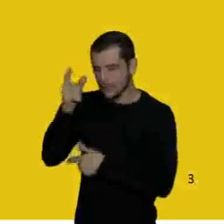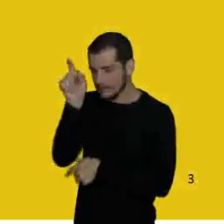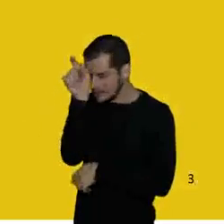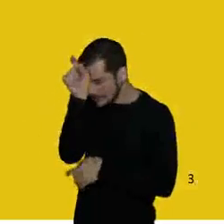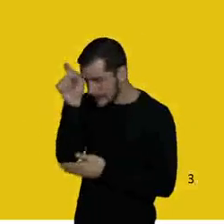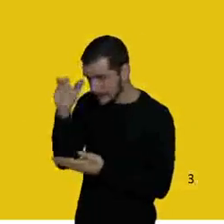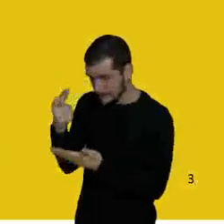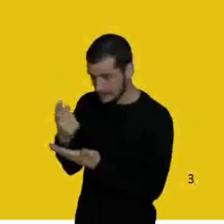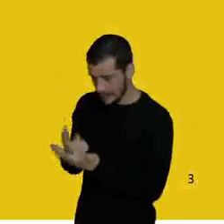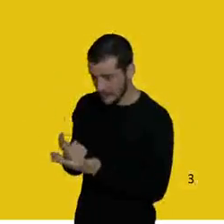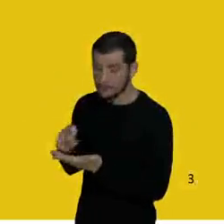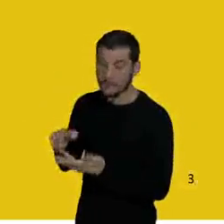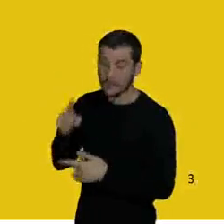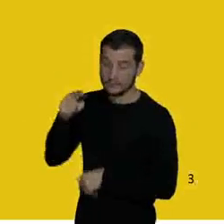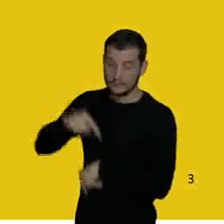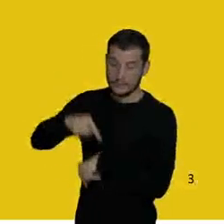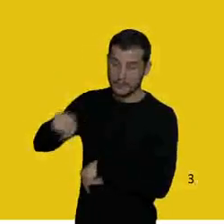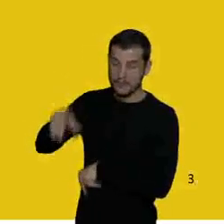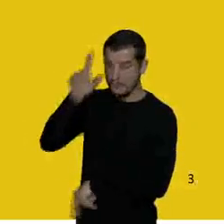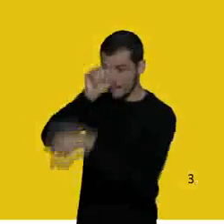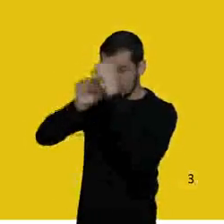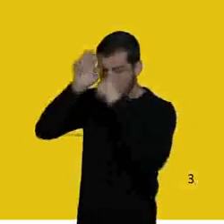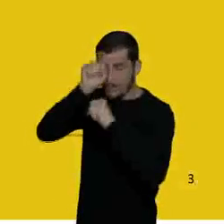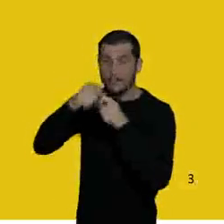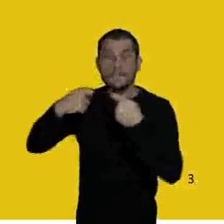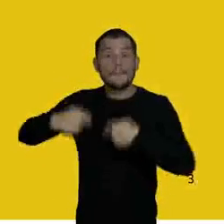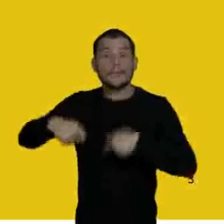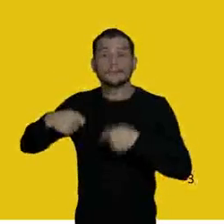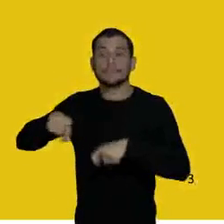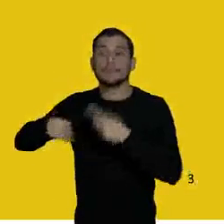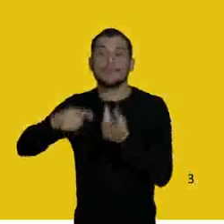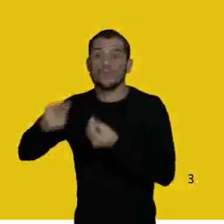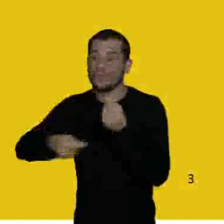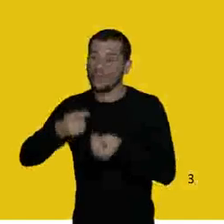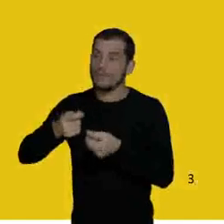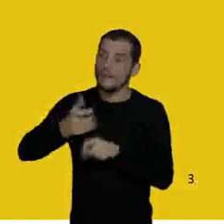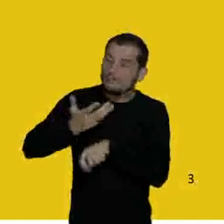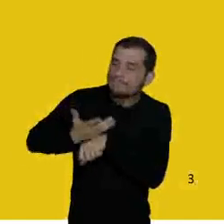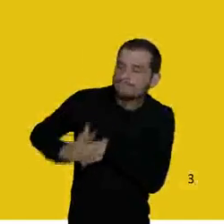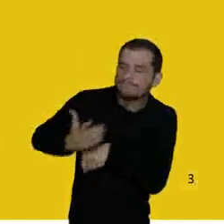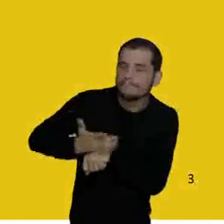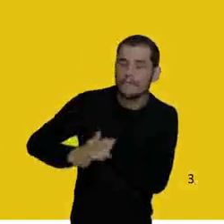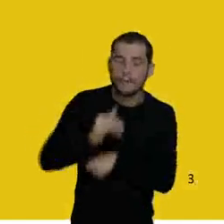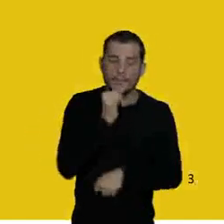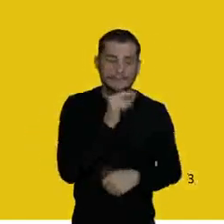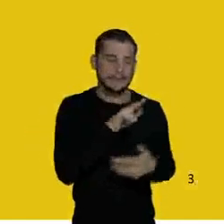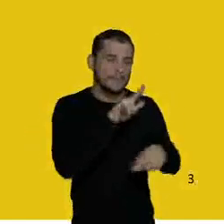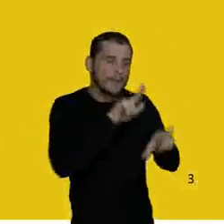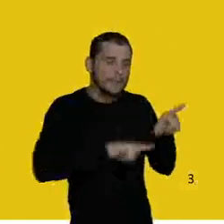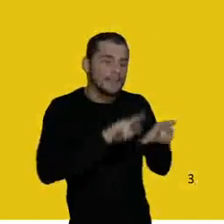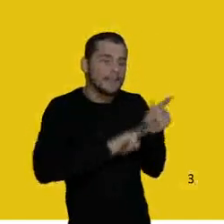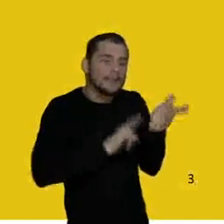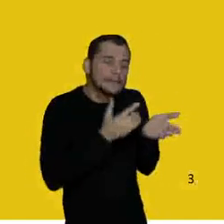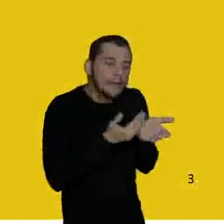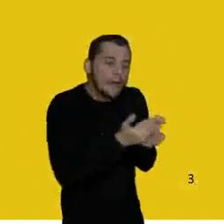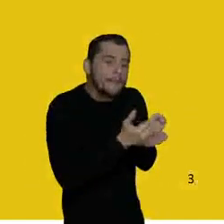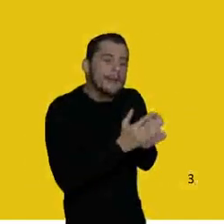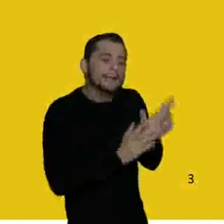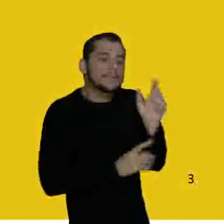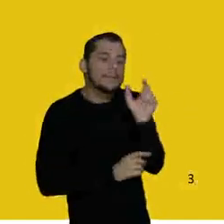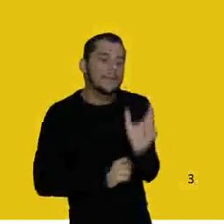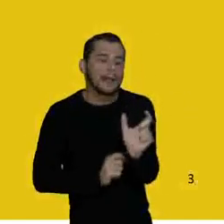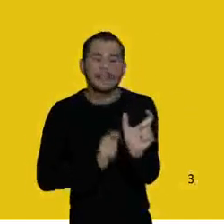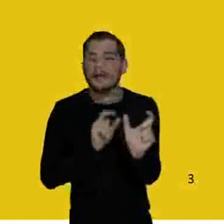Então tem que fazer muito exercício que letra começa que letra acaba eh eles acham até interessante você